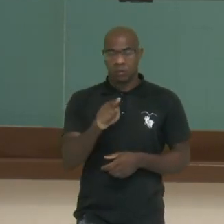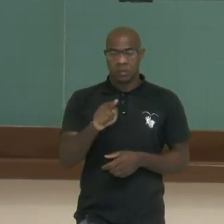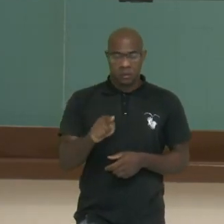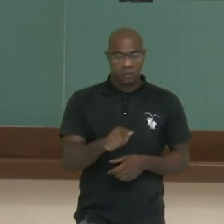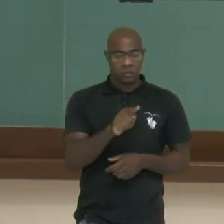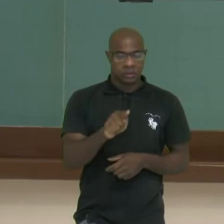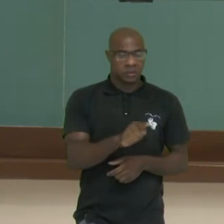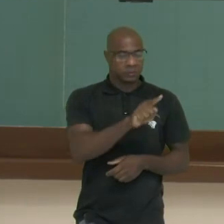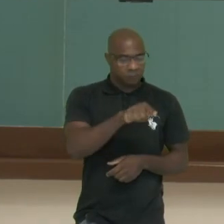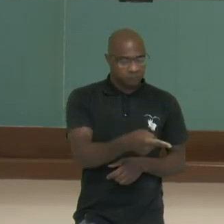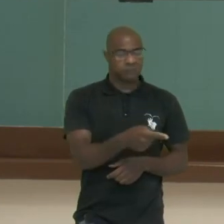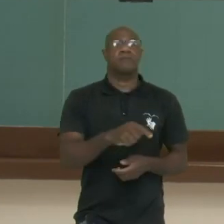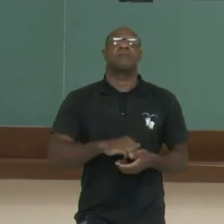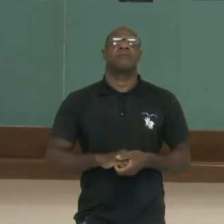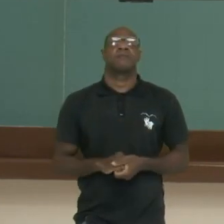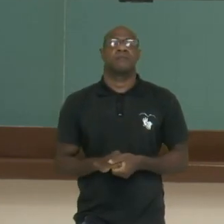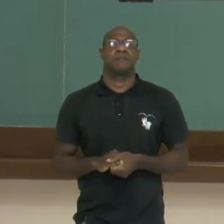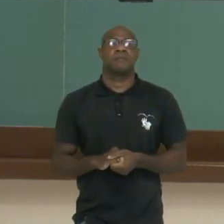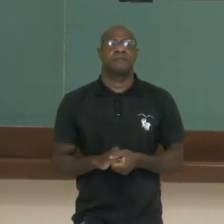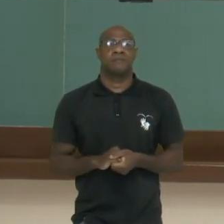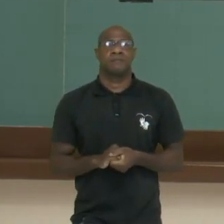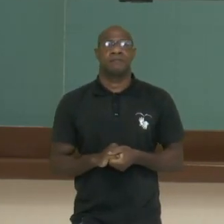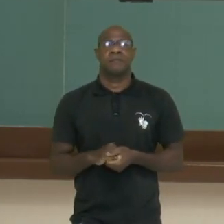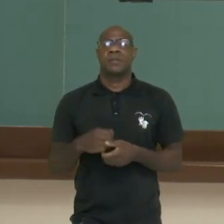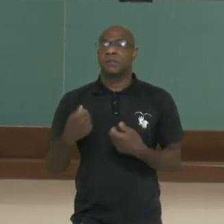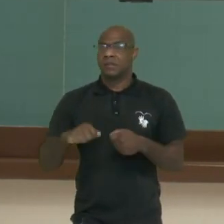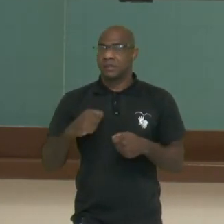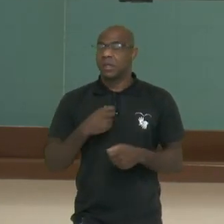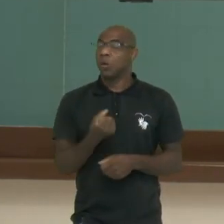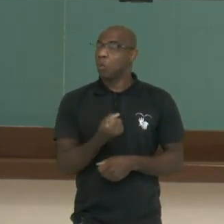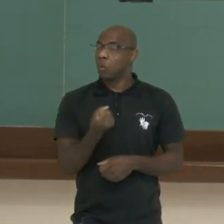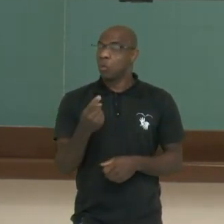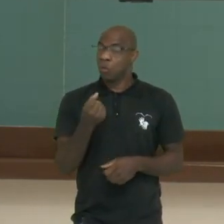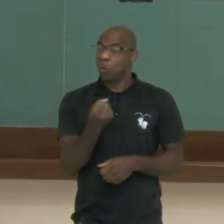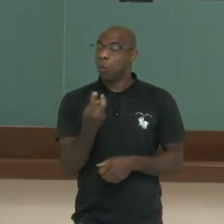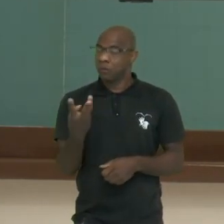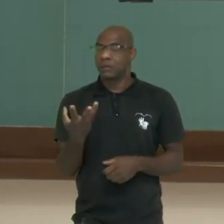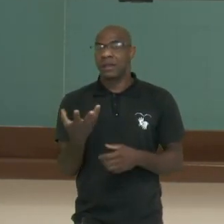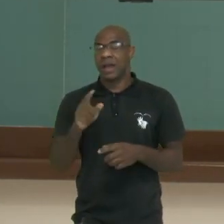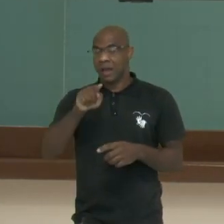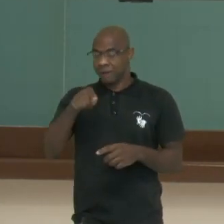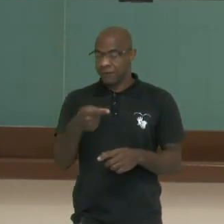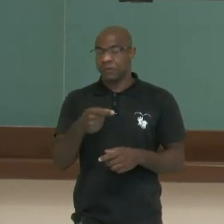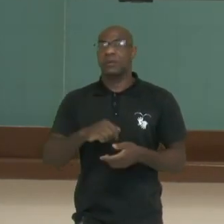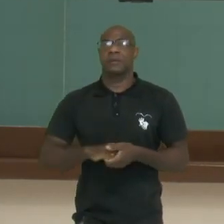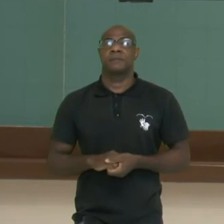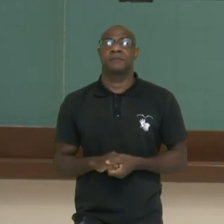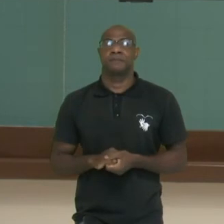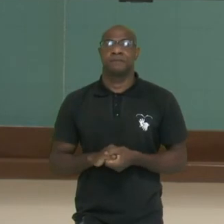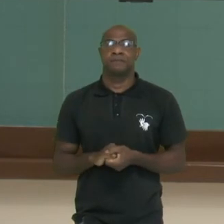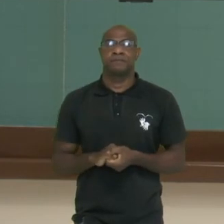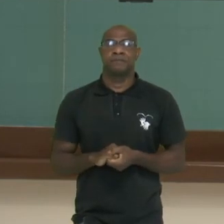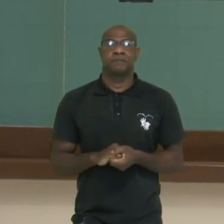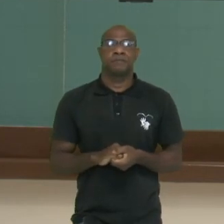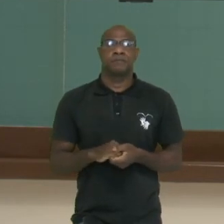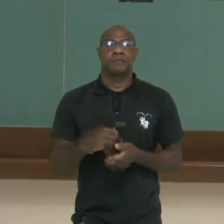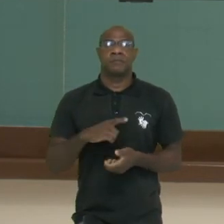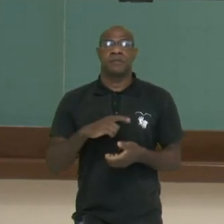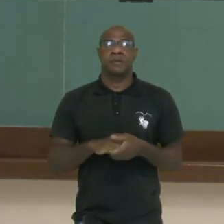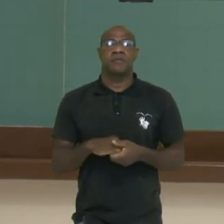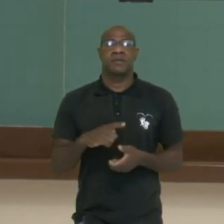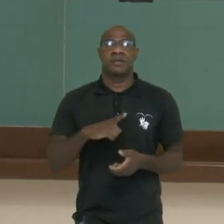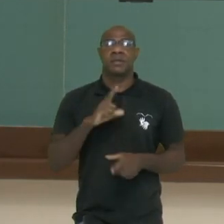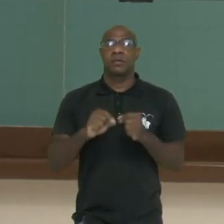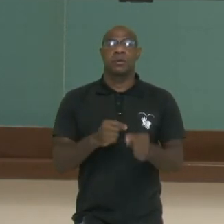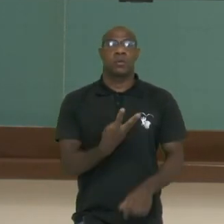a mesma, tem que bater o mesmo ali, quantidade de vírgulazinhas. A multiplicaçãozinha é normal, tá bom? Então, isso vai dar ali,